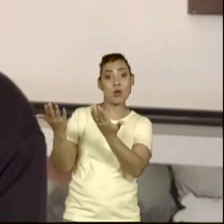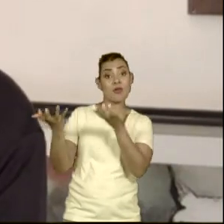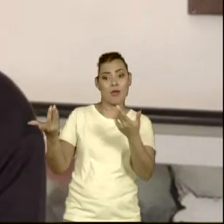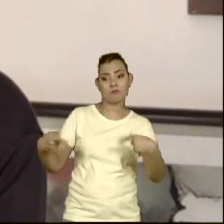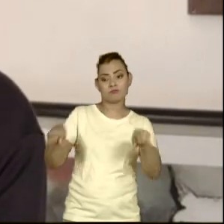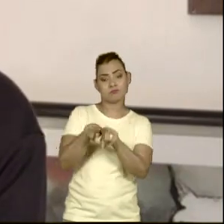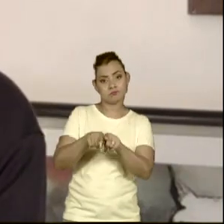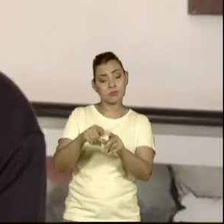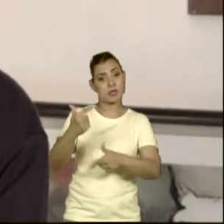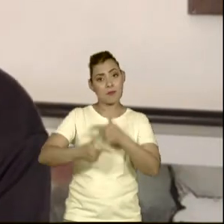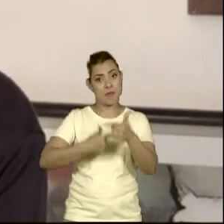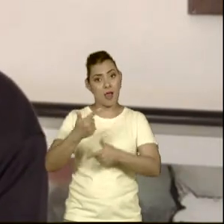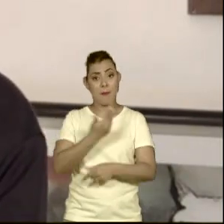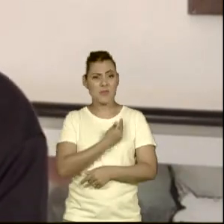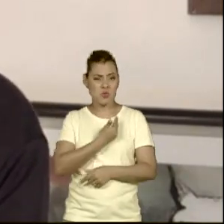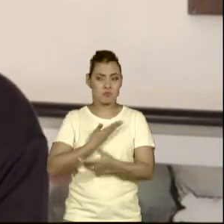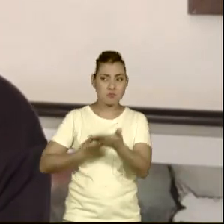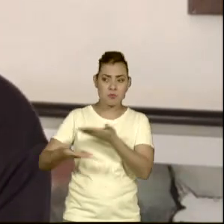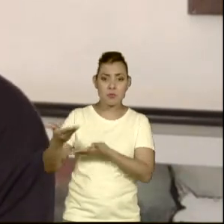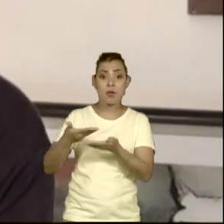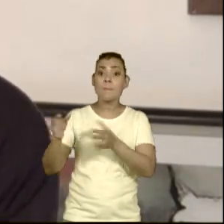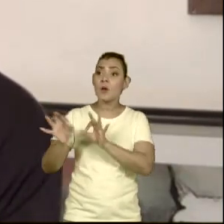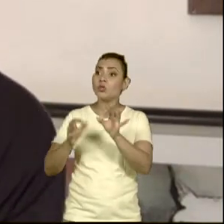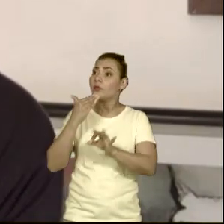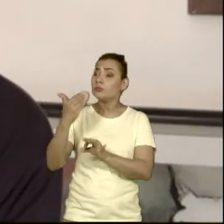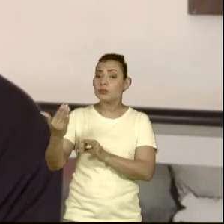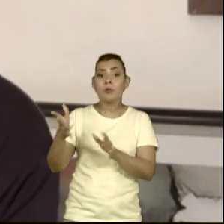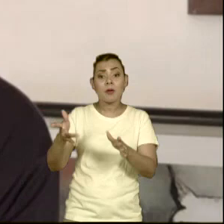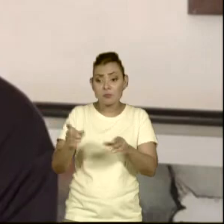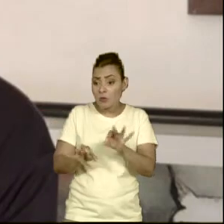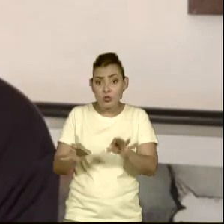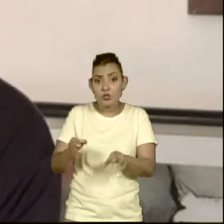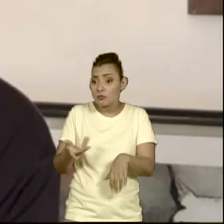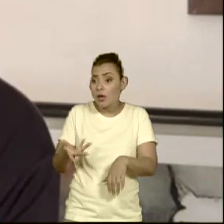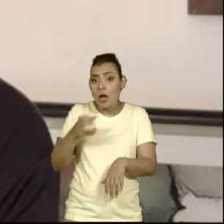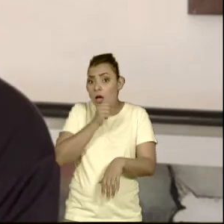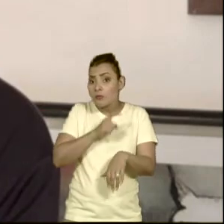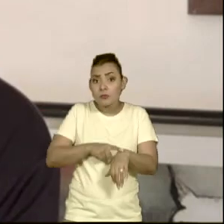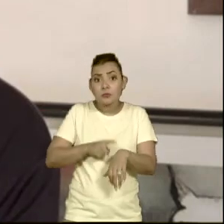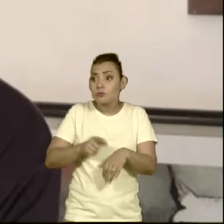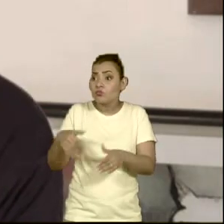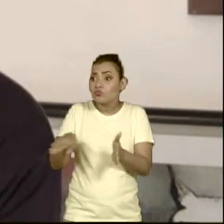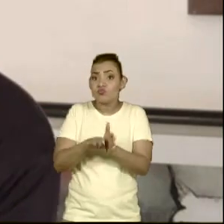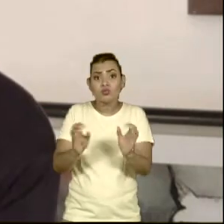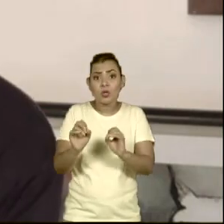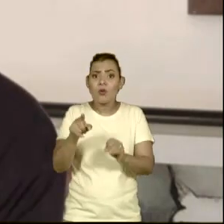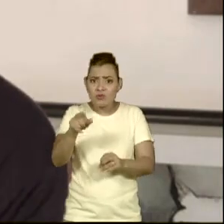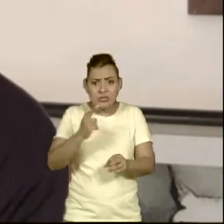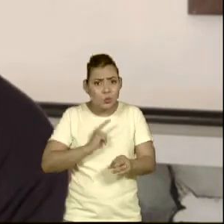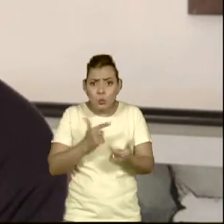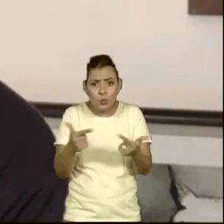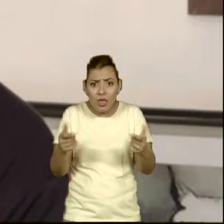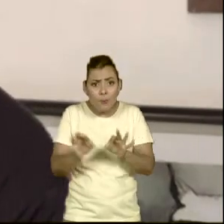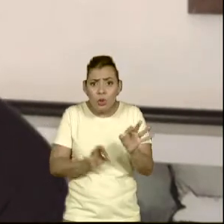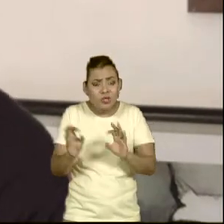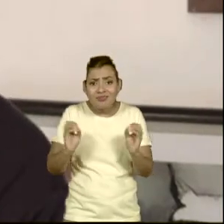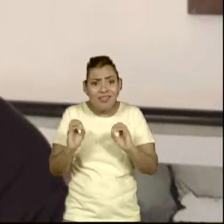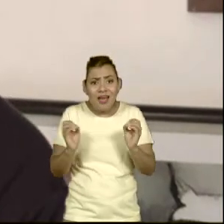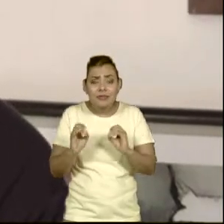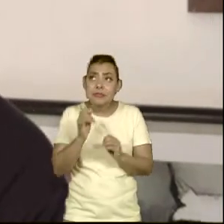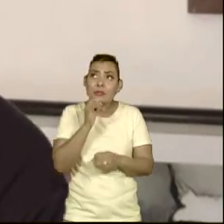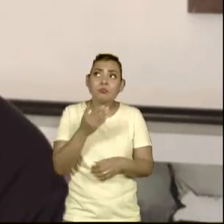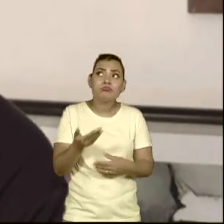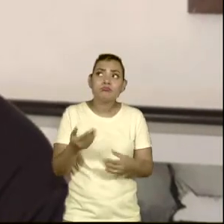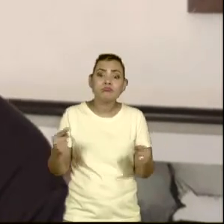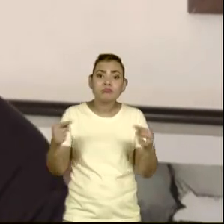gente e ela já pediu um projeto e o projeto, ela tem pressa nesse projeto, o projeto não chegou ainda, você não tem nenhum projeto, por exemplo,